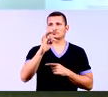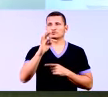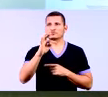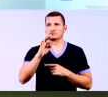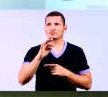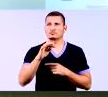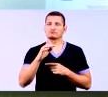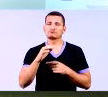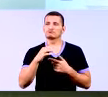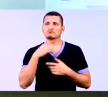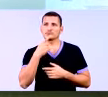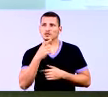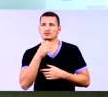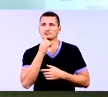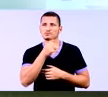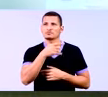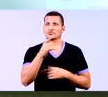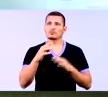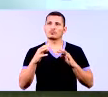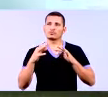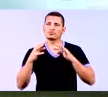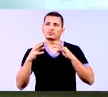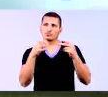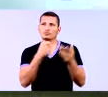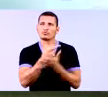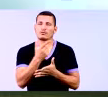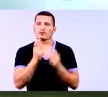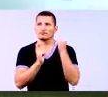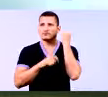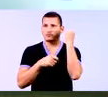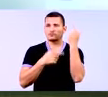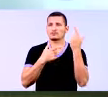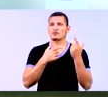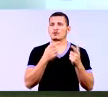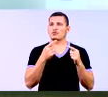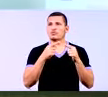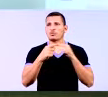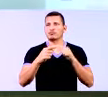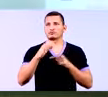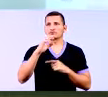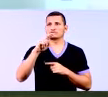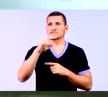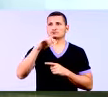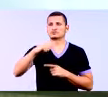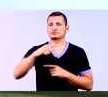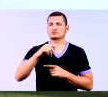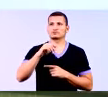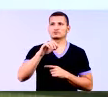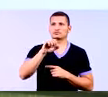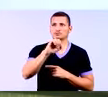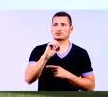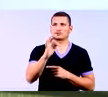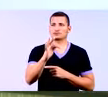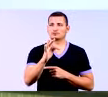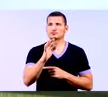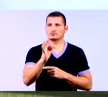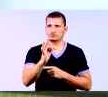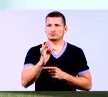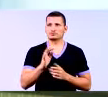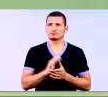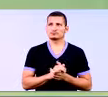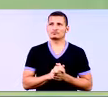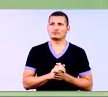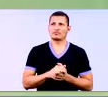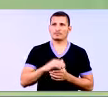comprar todas as câmeras, tudo, e lá aquele software não roda nesse chipset, ou seja, não roda numa placa-mãe que tenha esse chipset.